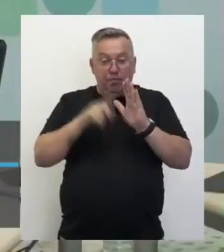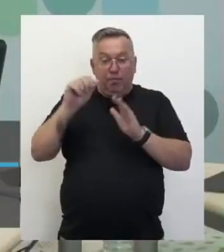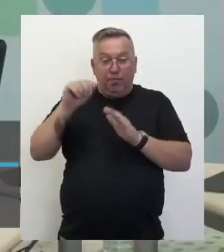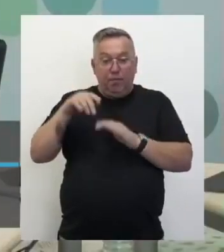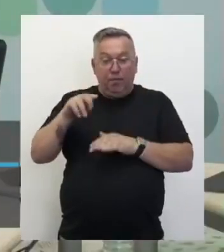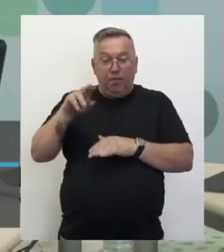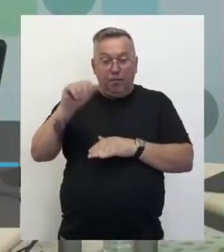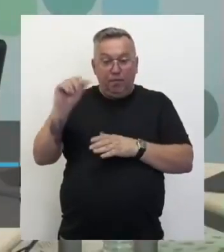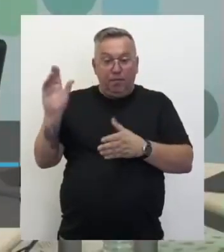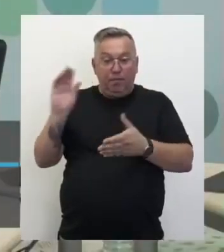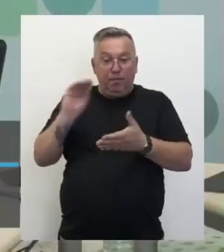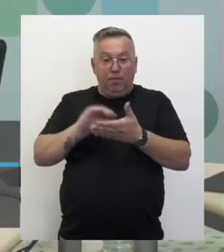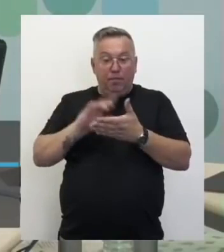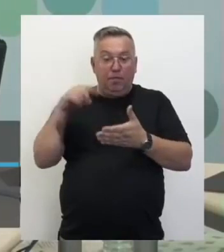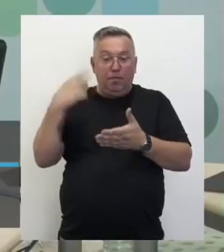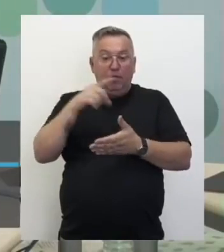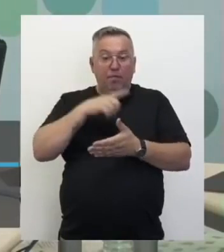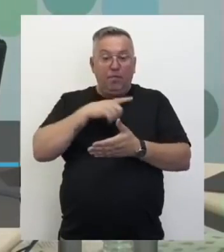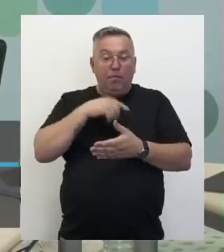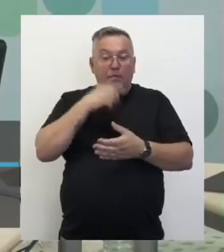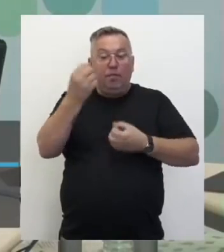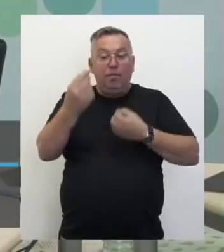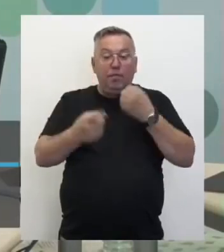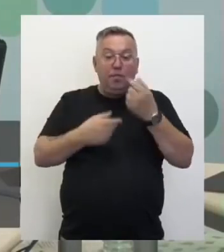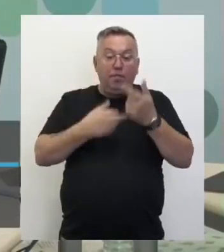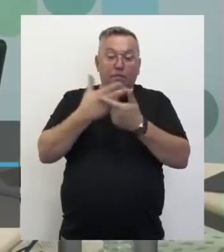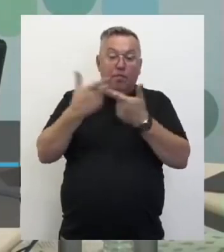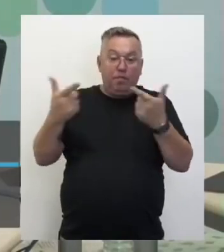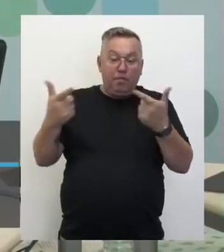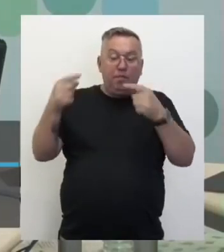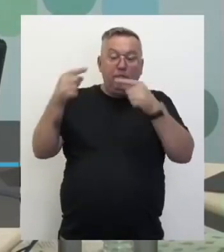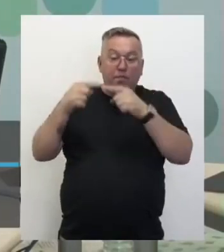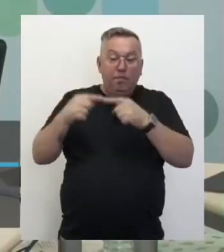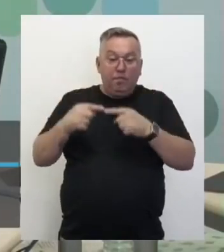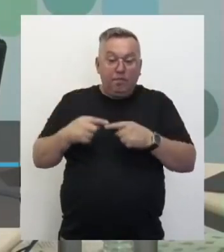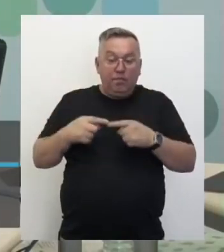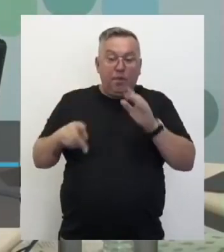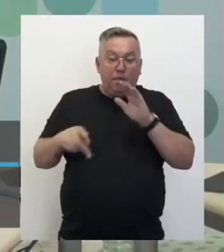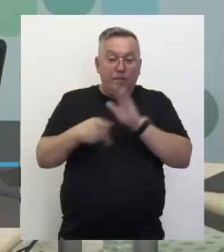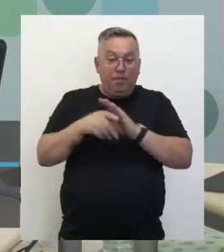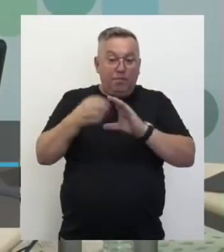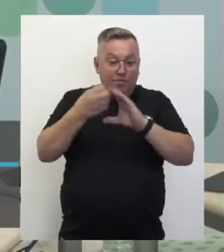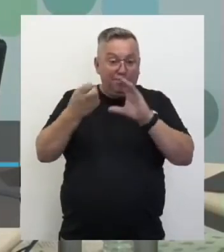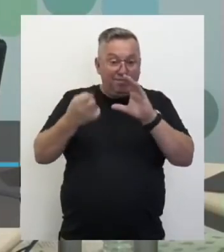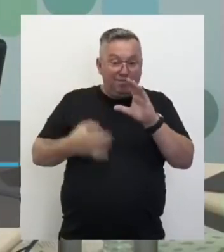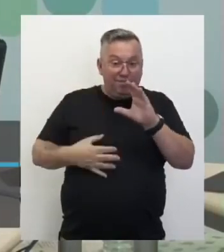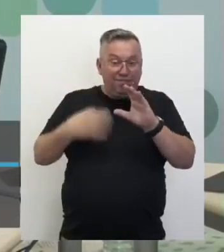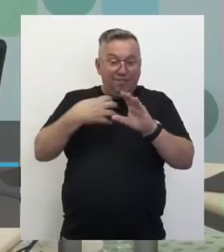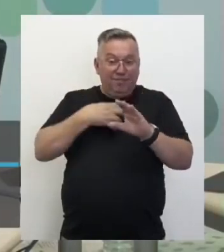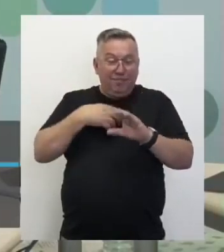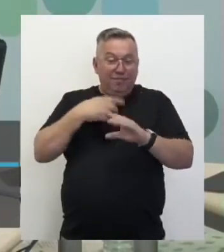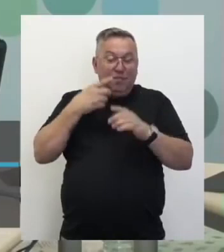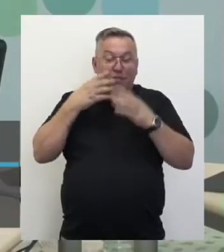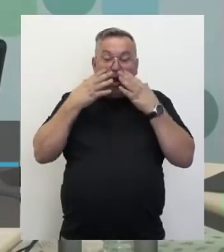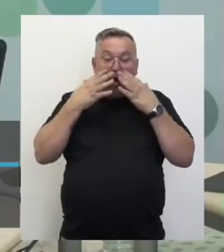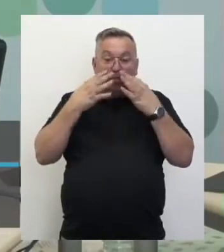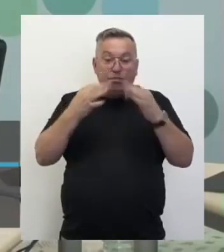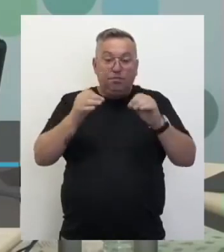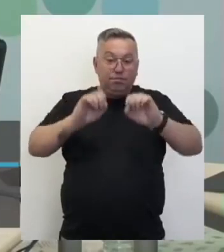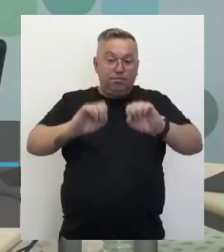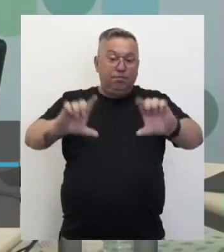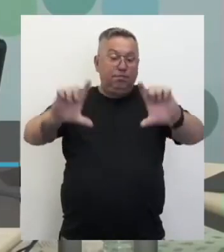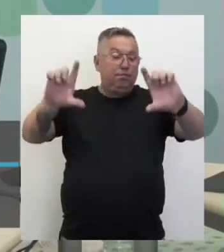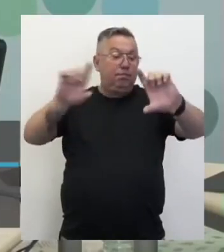Andréia colocou, a gente tem algumas questões aí ligadas a aspectos da observação da paisagem,